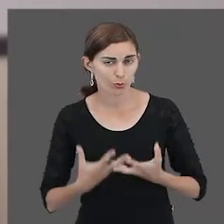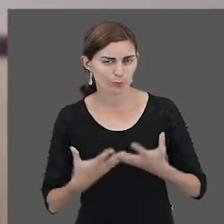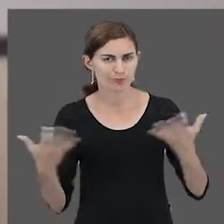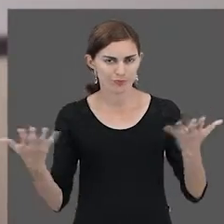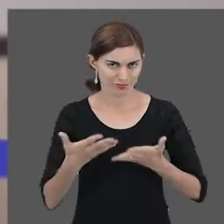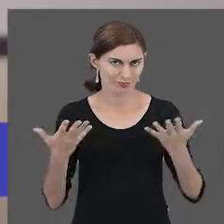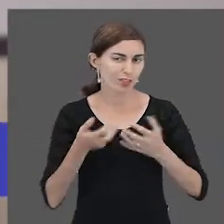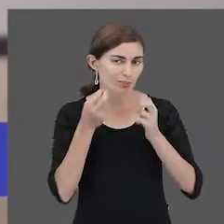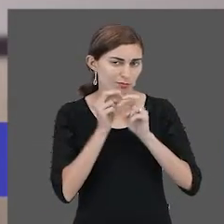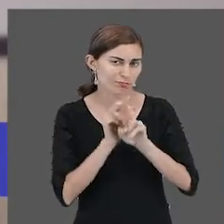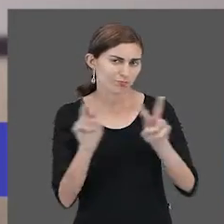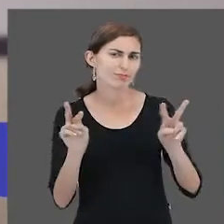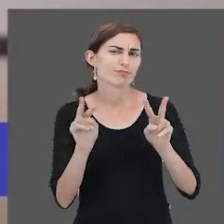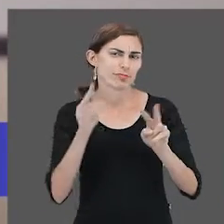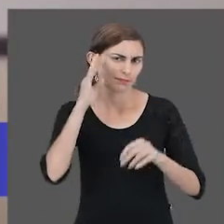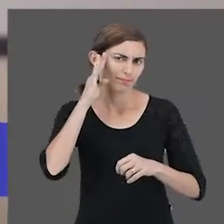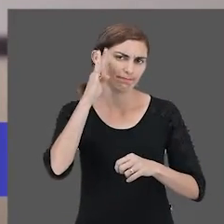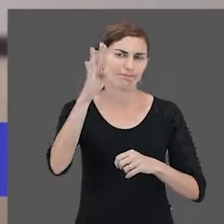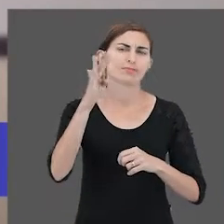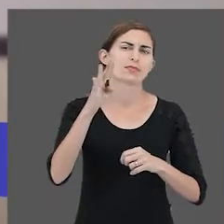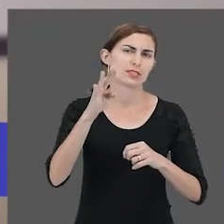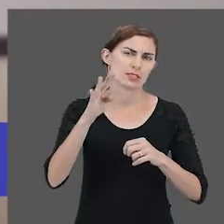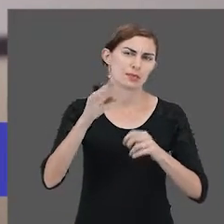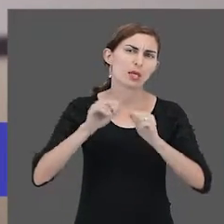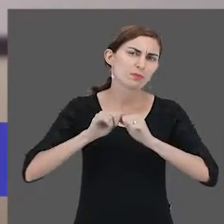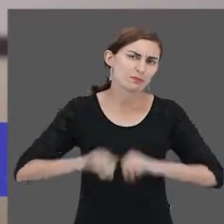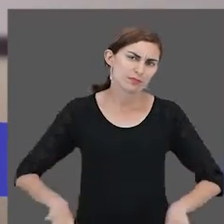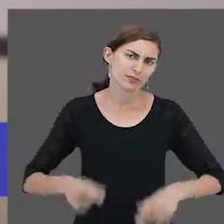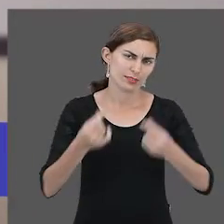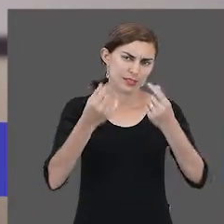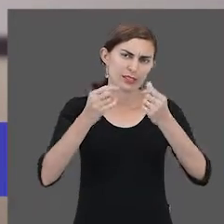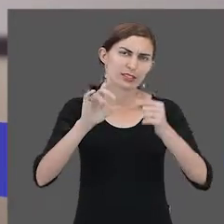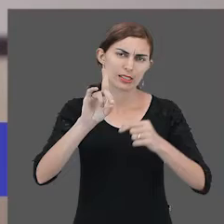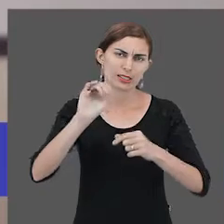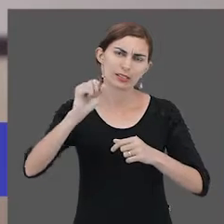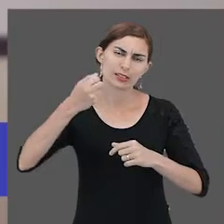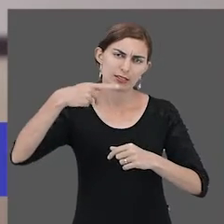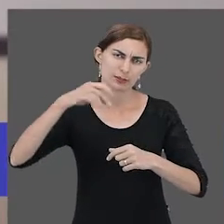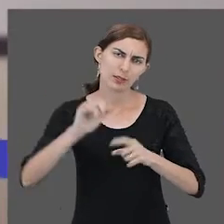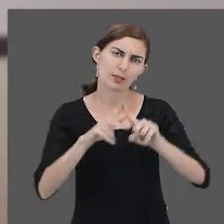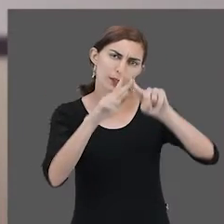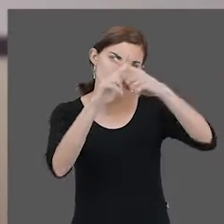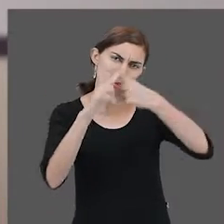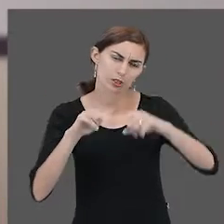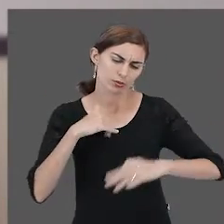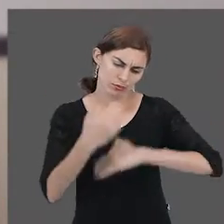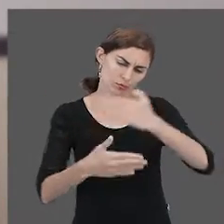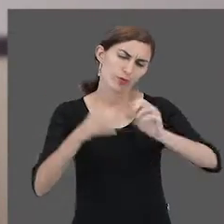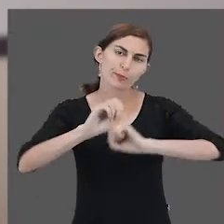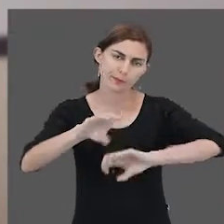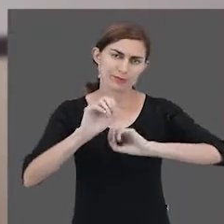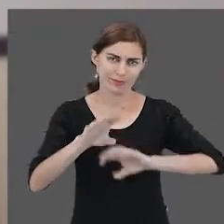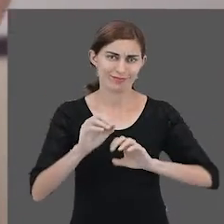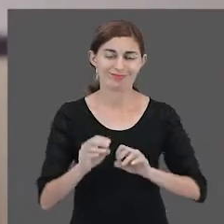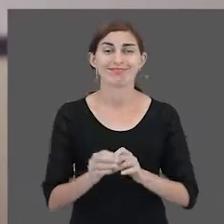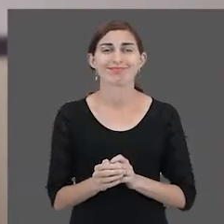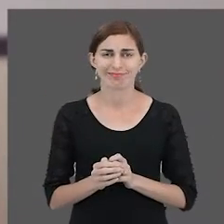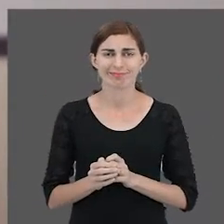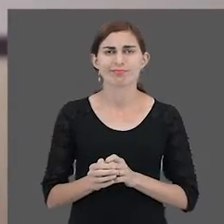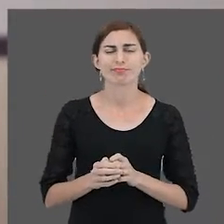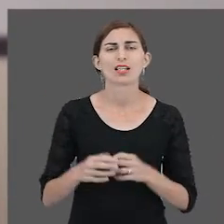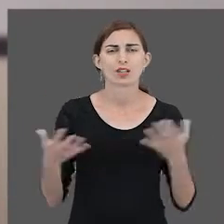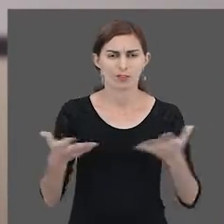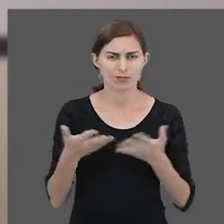Bom, agora que a gente já viu as principais despesas que são consideradas como de manutenção e desenvolvimento do ensino e as